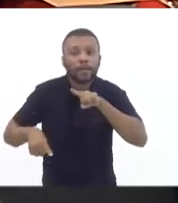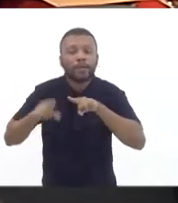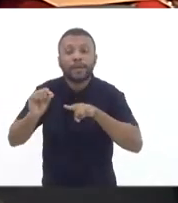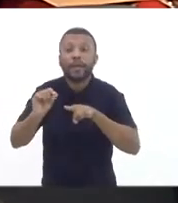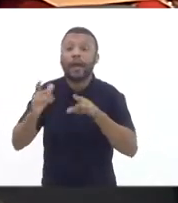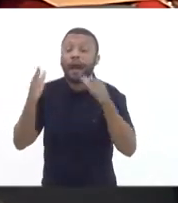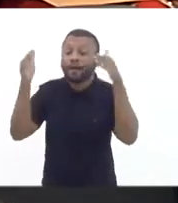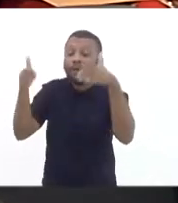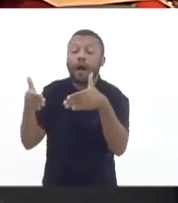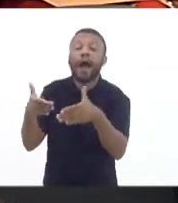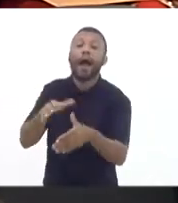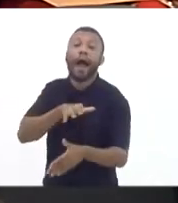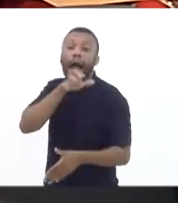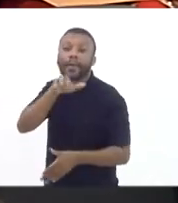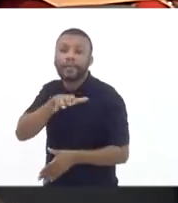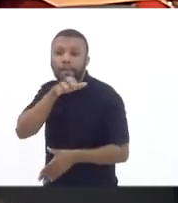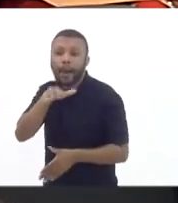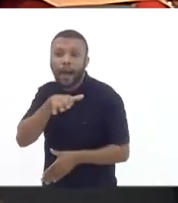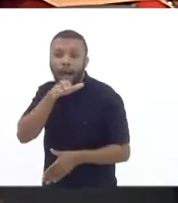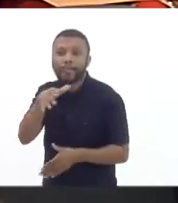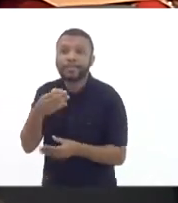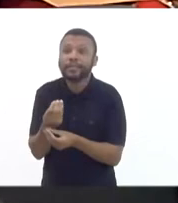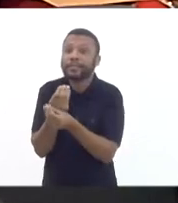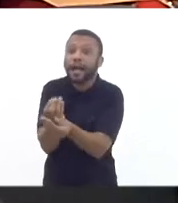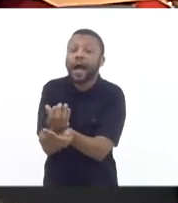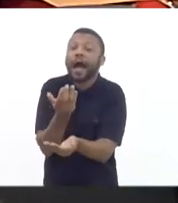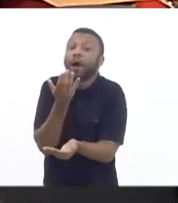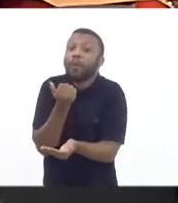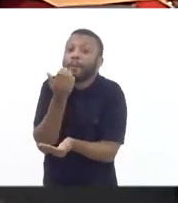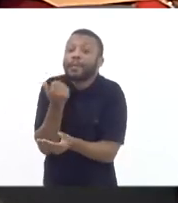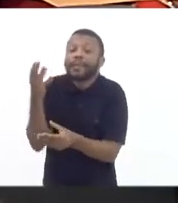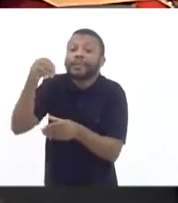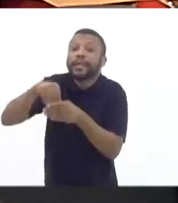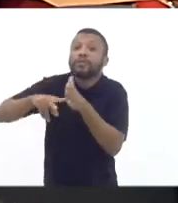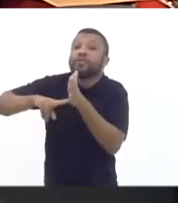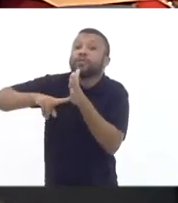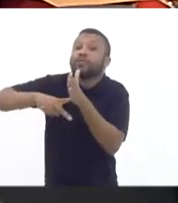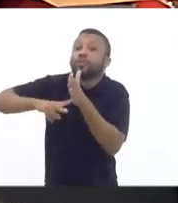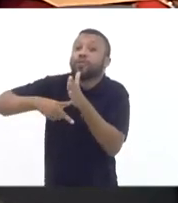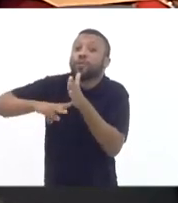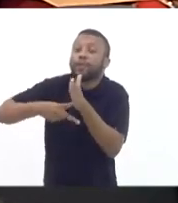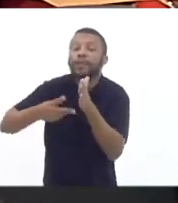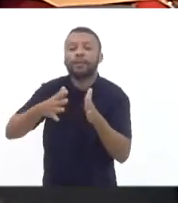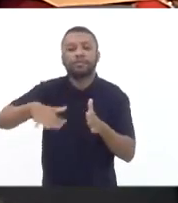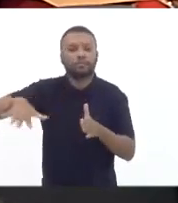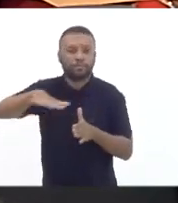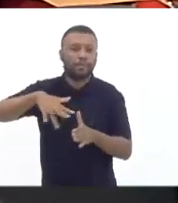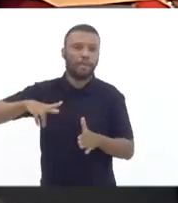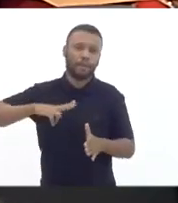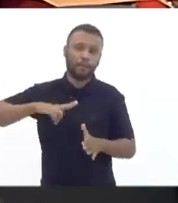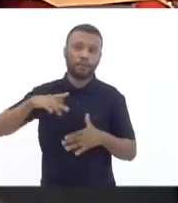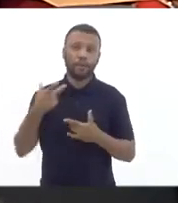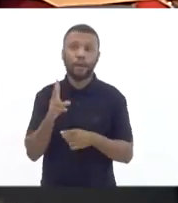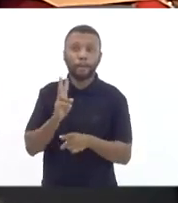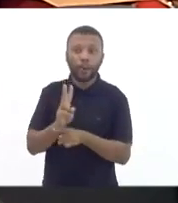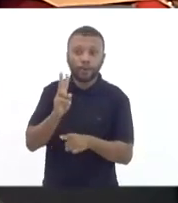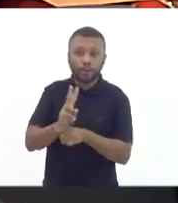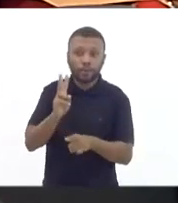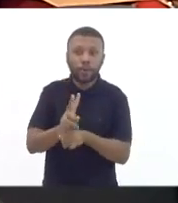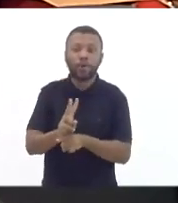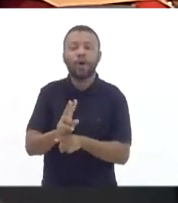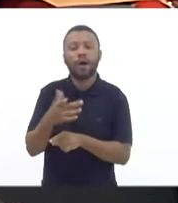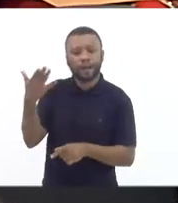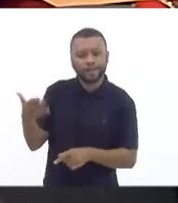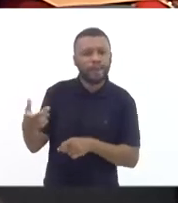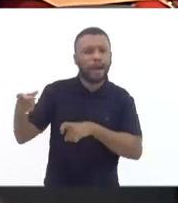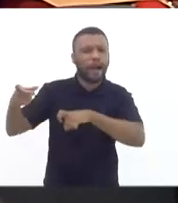animal a comida dentro de um condomínio, dentro de uma via pública. Então, o protetor, ele é muito forte. A doutora